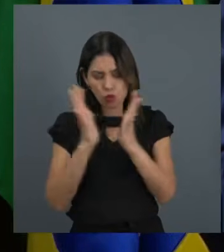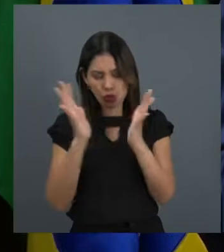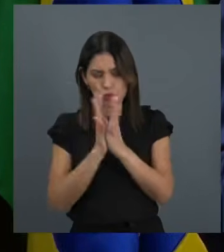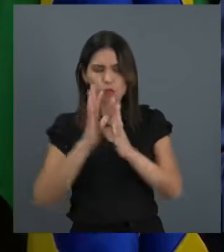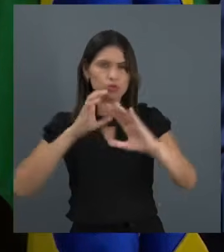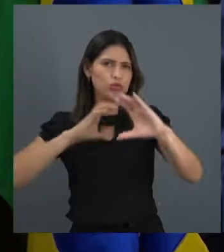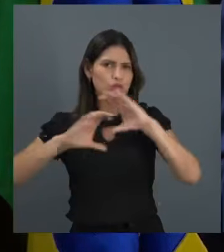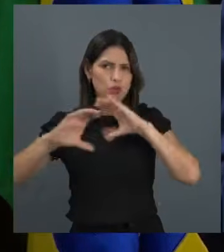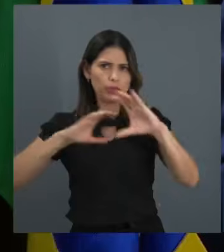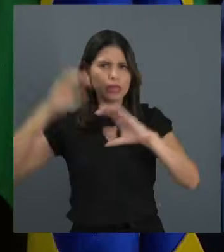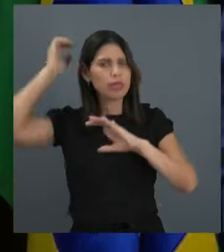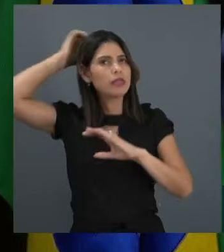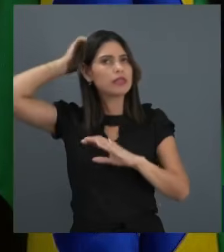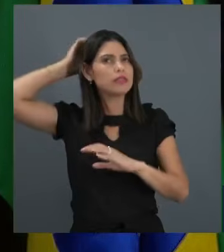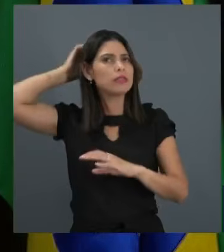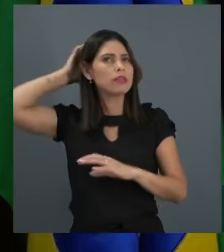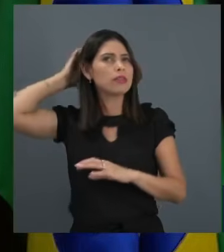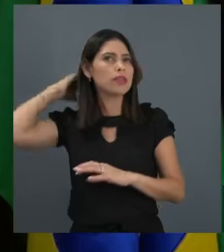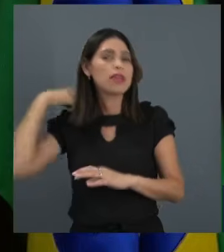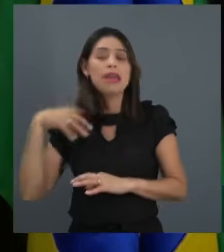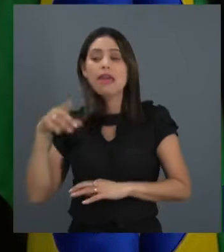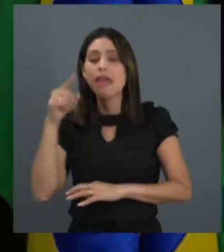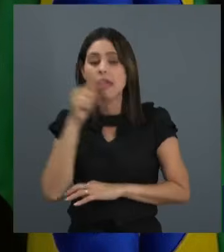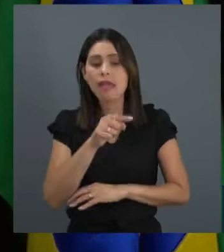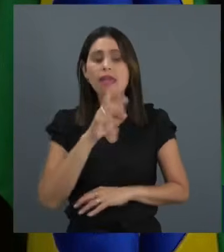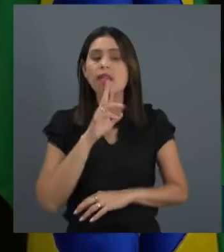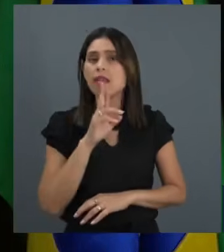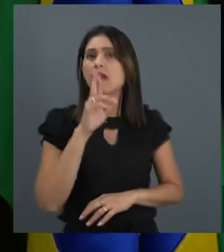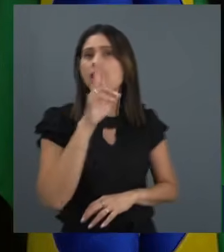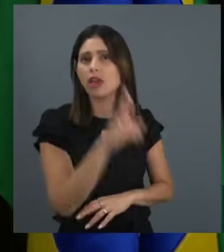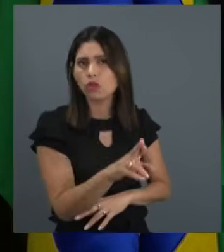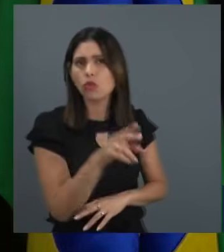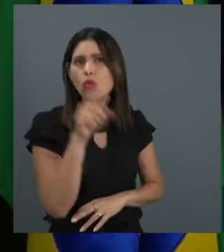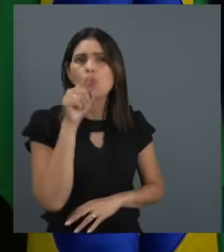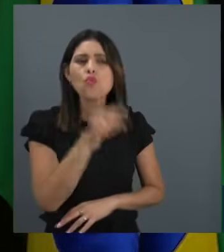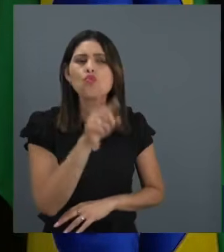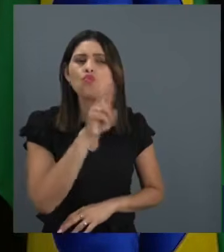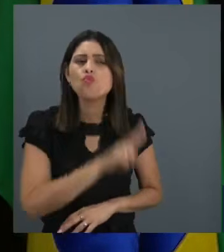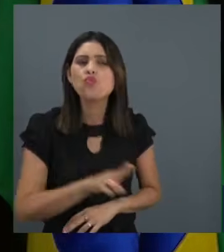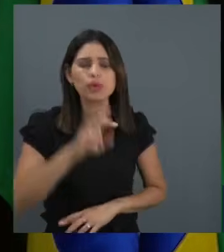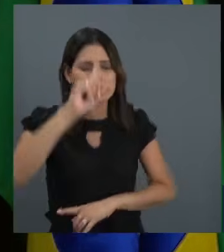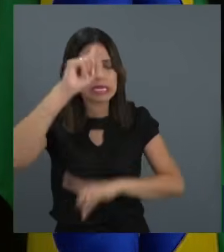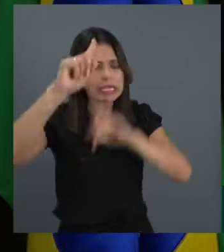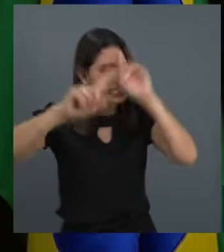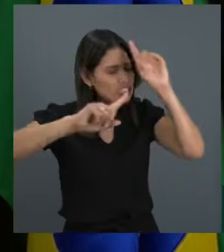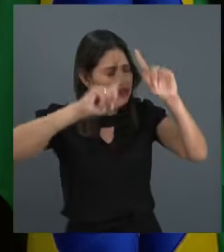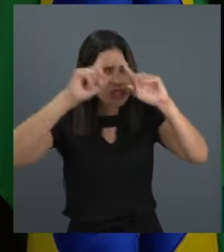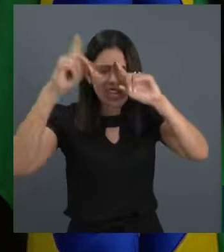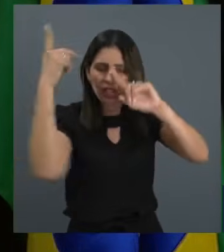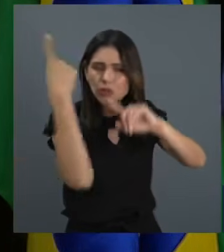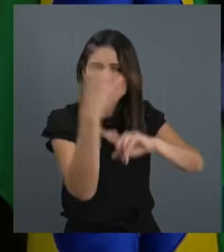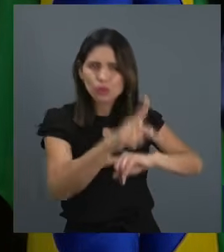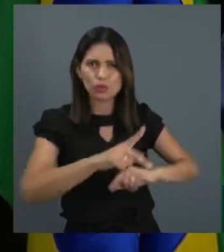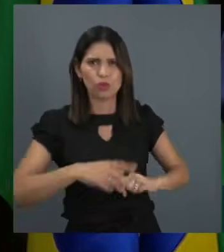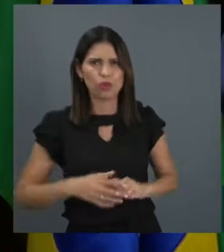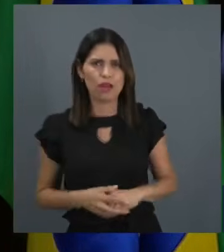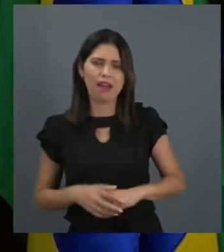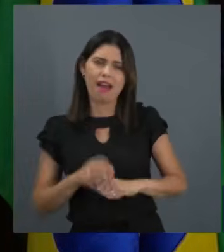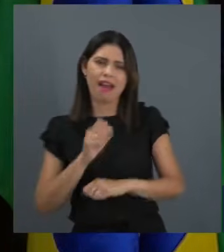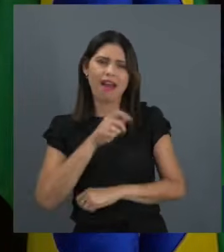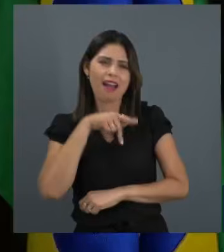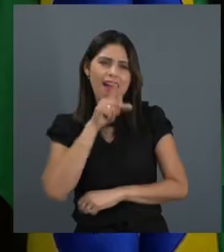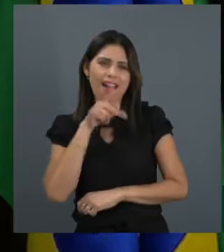Vieira, então, responde: use a sua criatividade. e coloca os